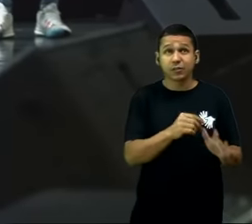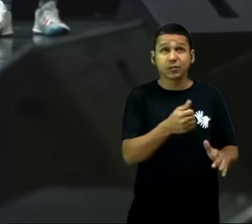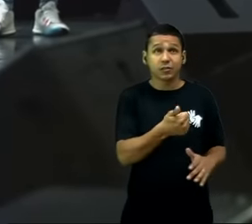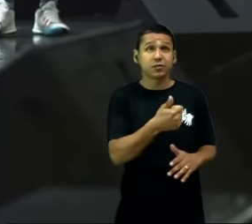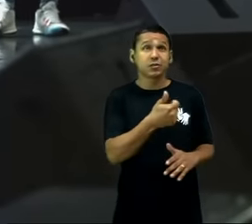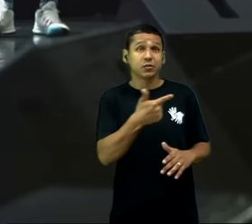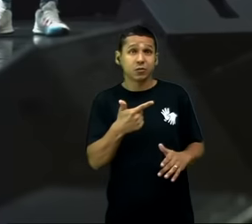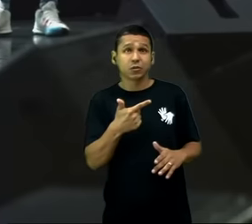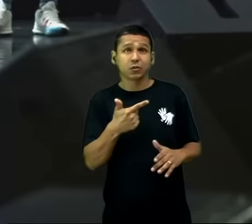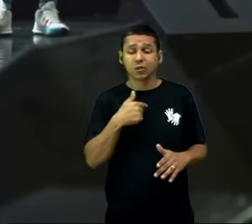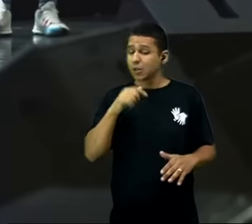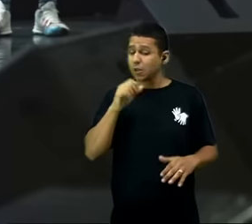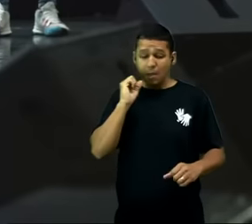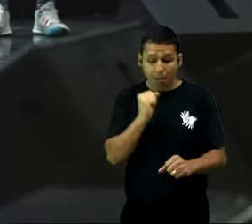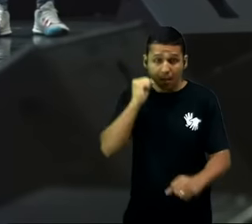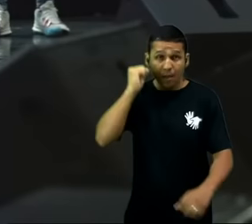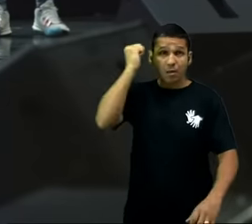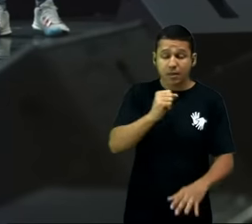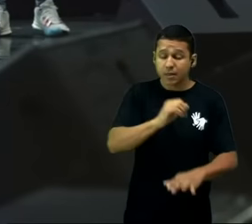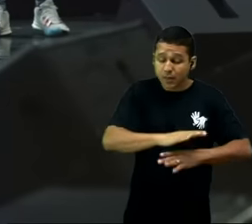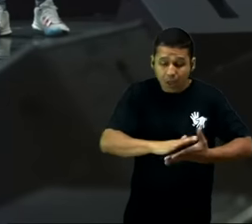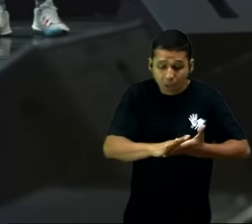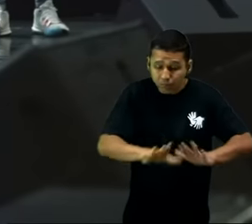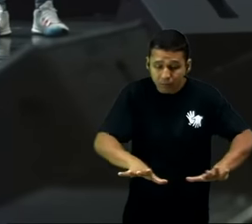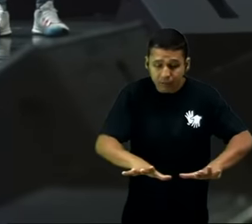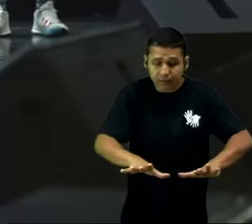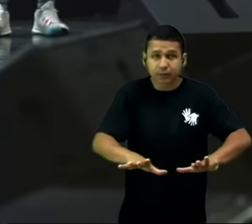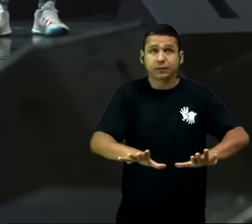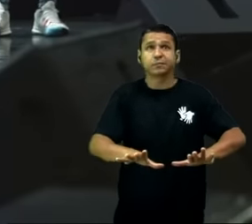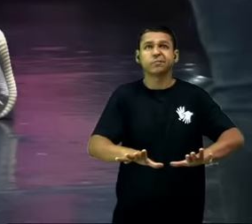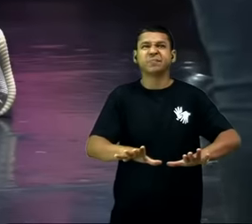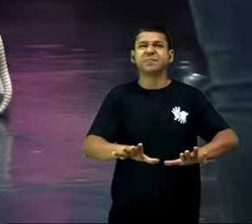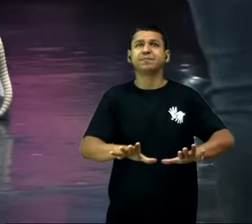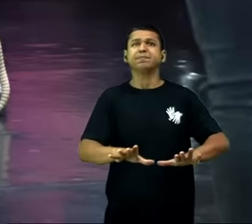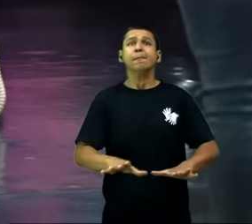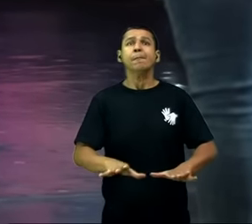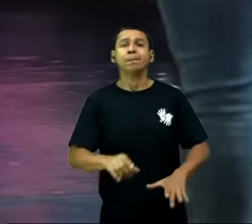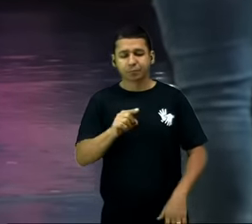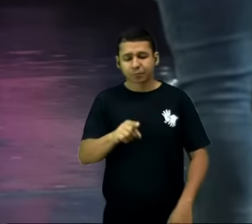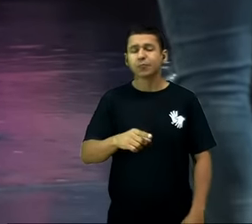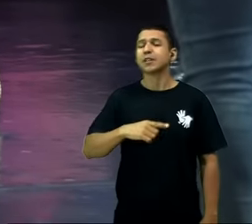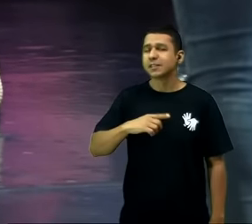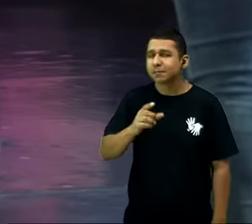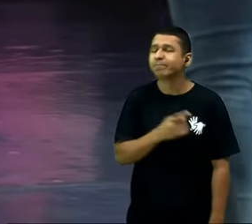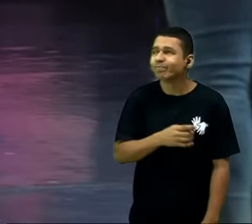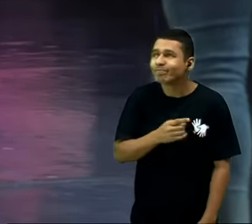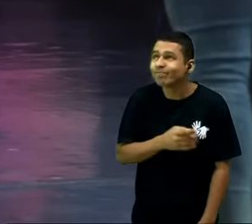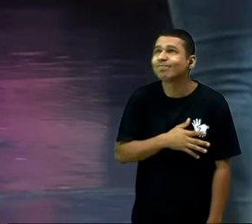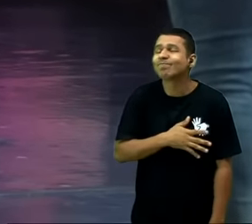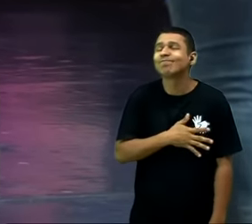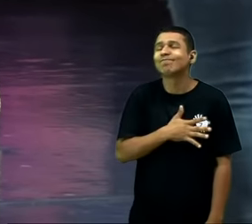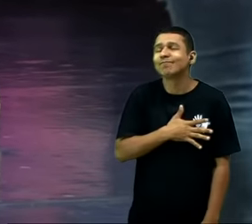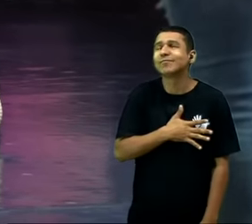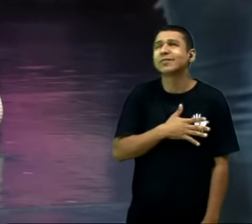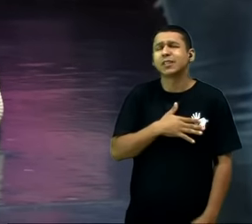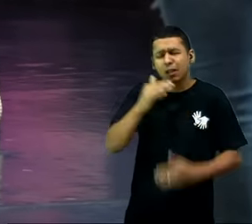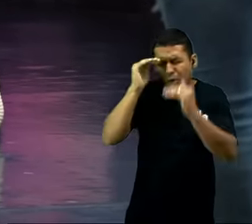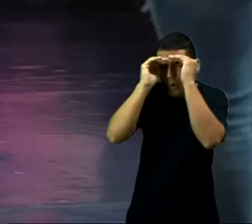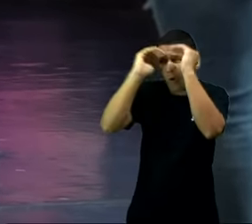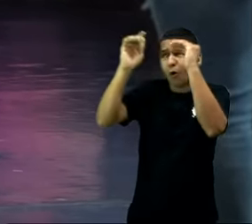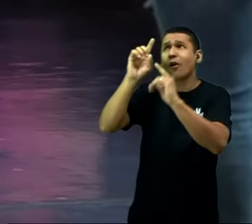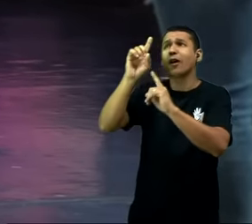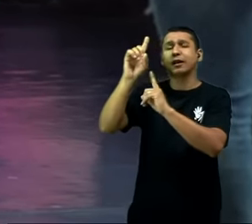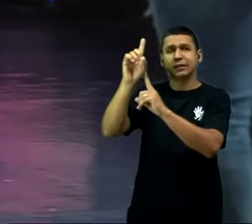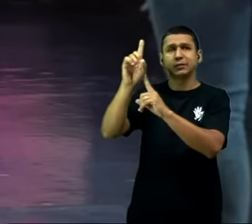toque no rapaz, disse o anjo. Não lhes faça nada. Agora eu sei que você teme a Deus, porque não me negaste o seu